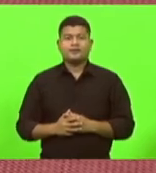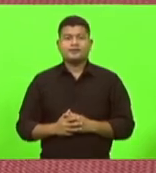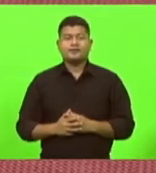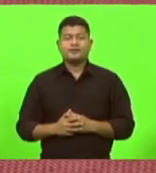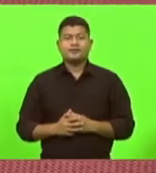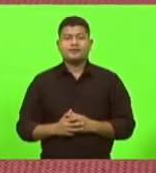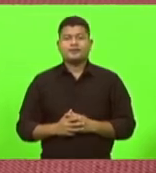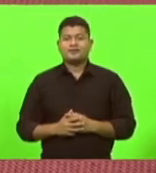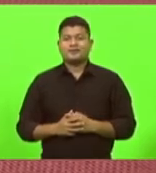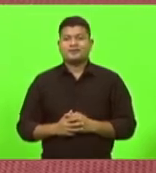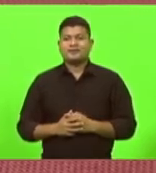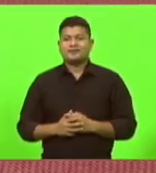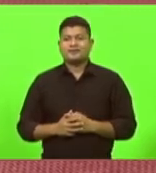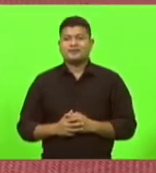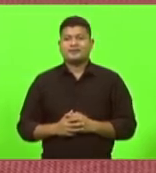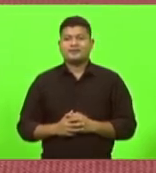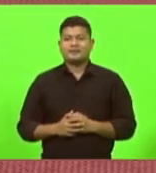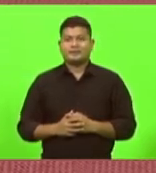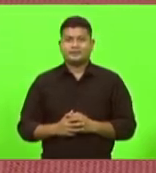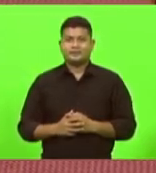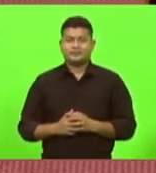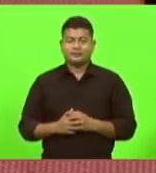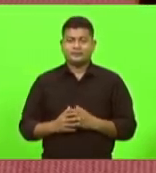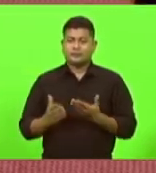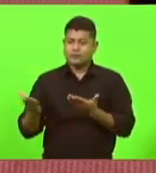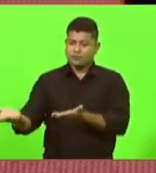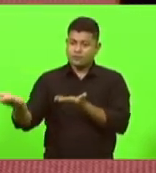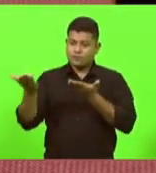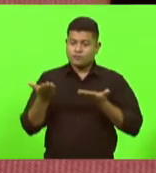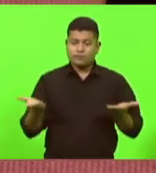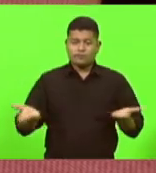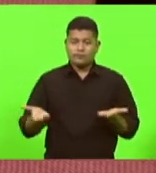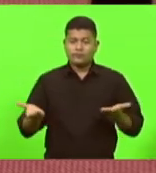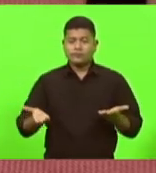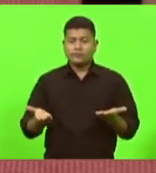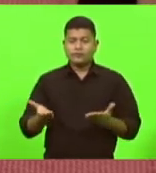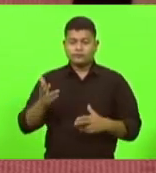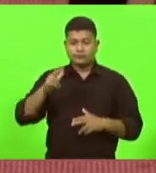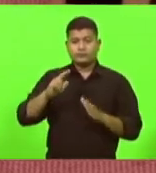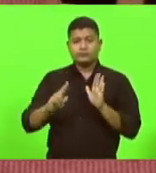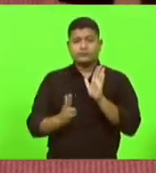Declarando eleito, já convido para tomar assento